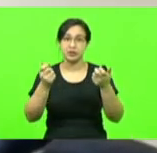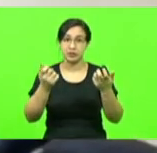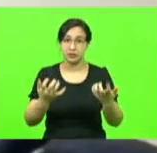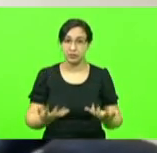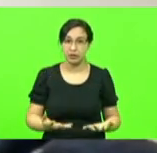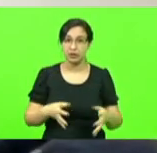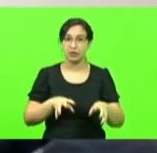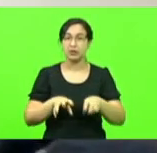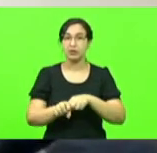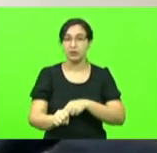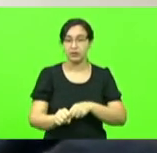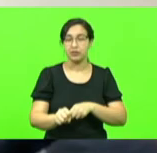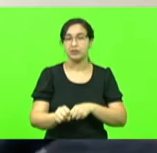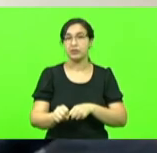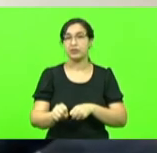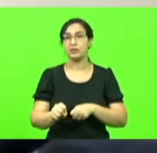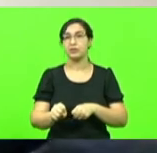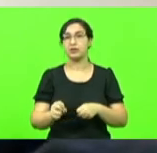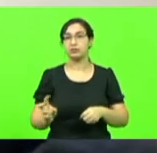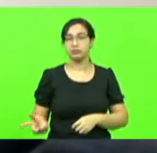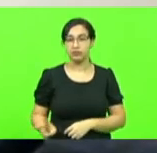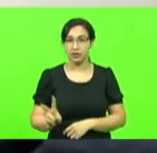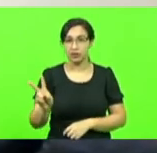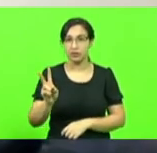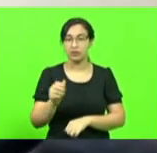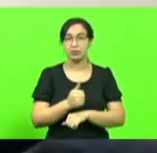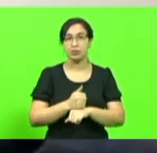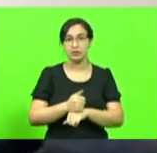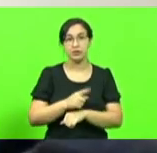formação e de valorização profissional são muito